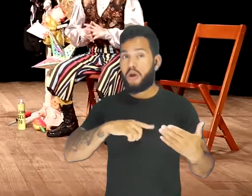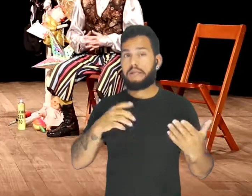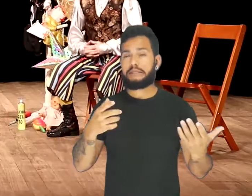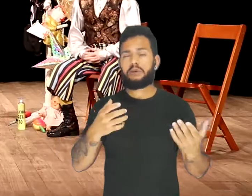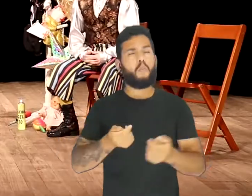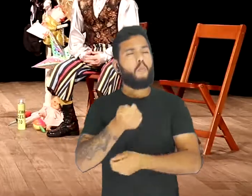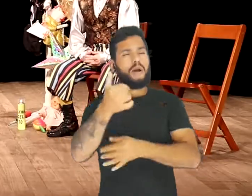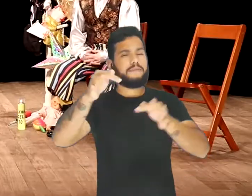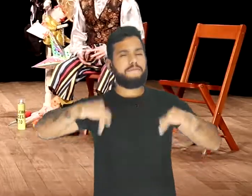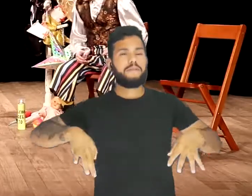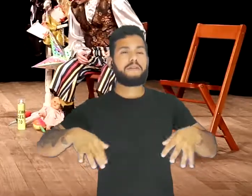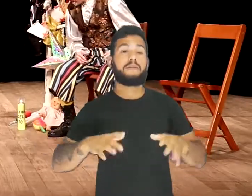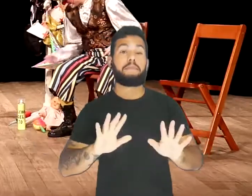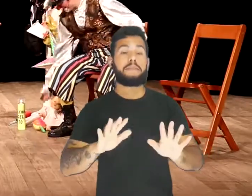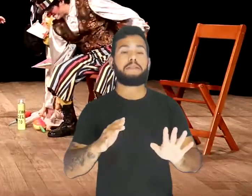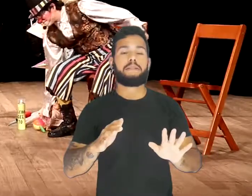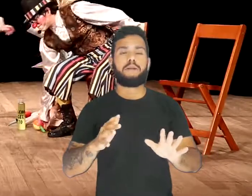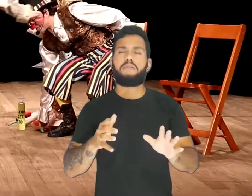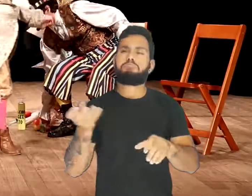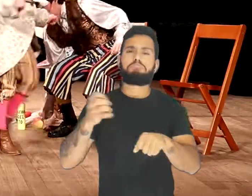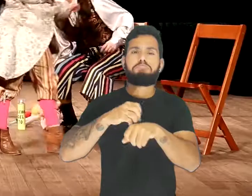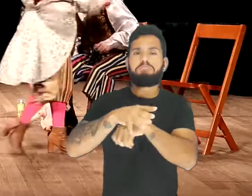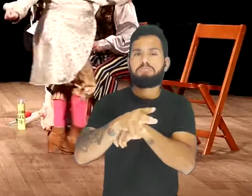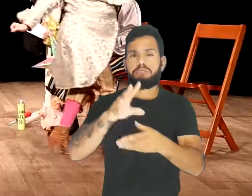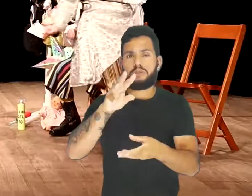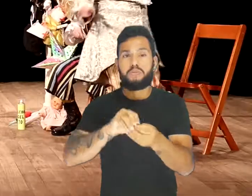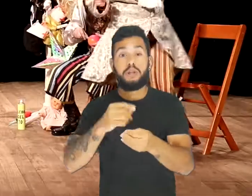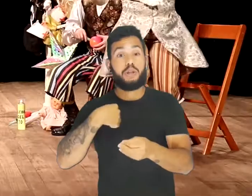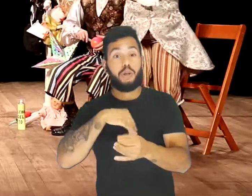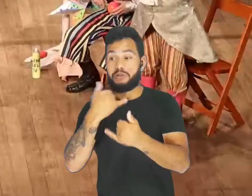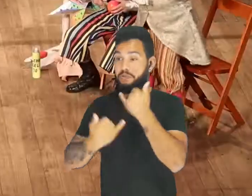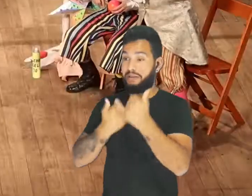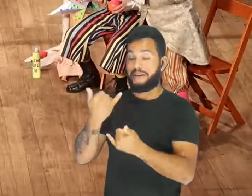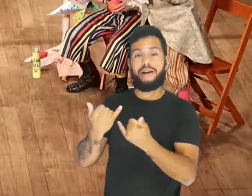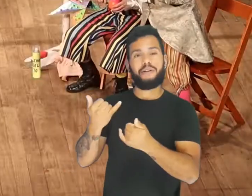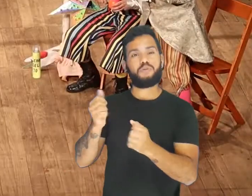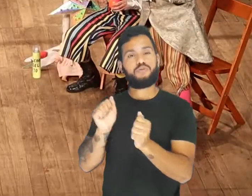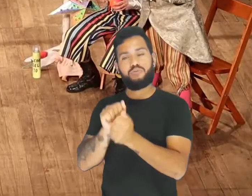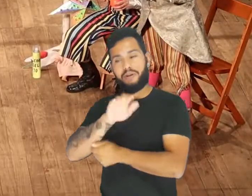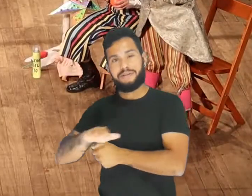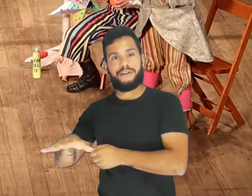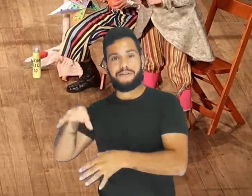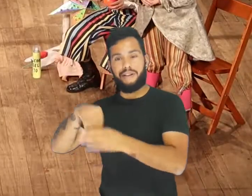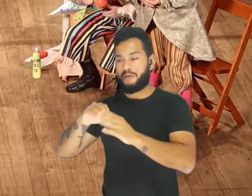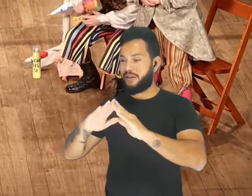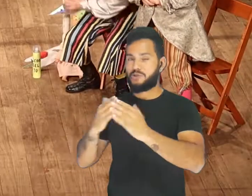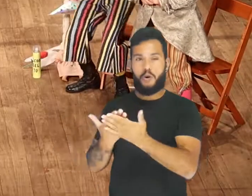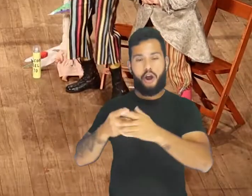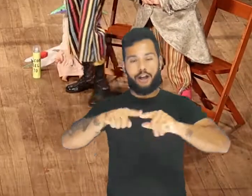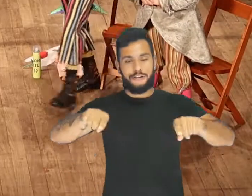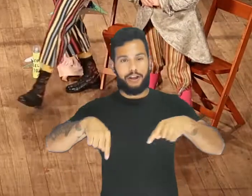brincar, No caso, então, hoje nós aqui, a gente já está finalizando, que a gente veio fazer um pouco para vocês do que